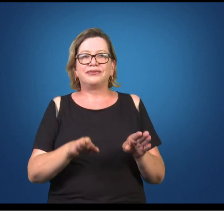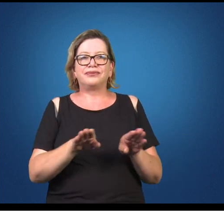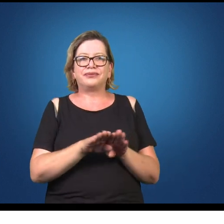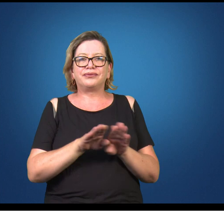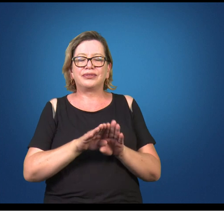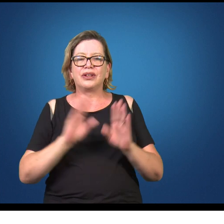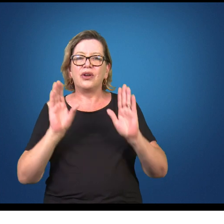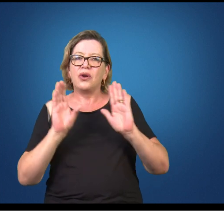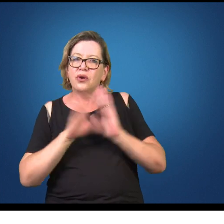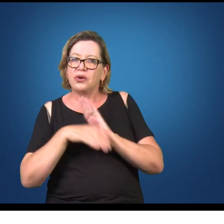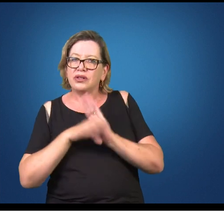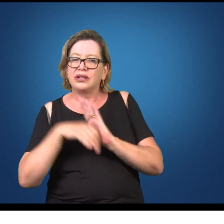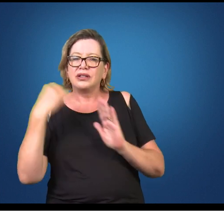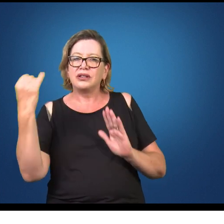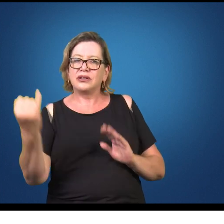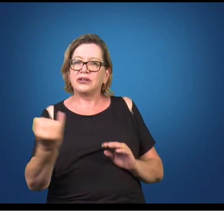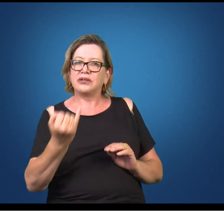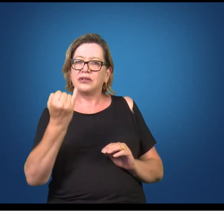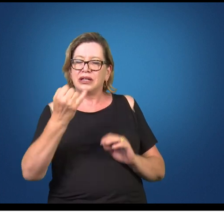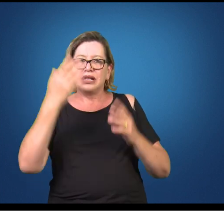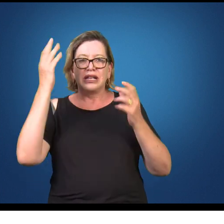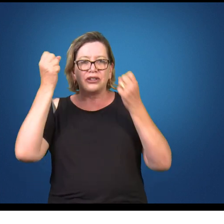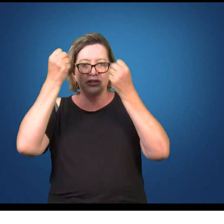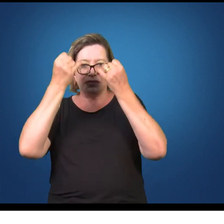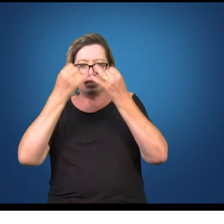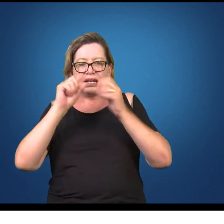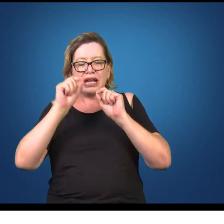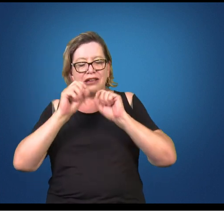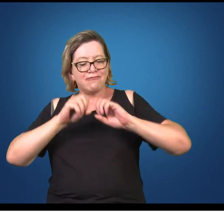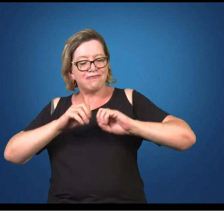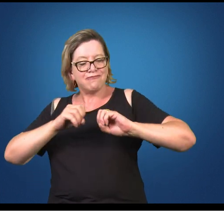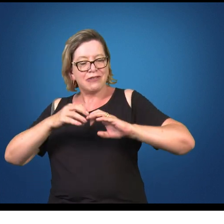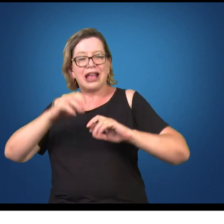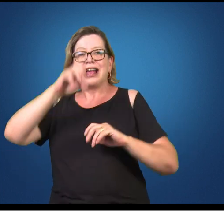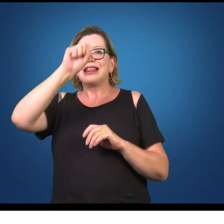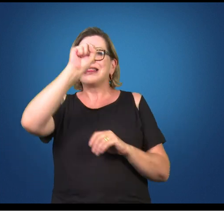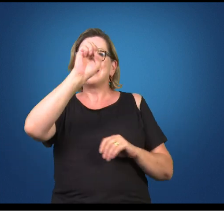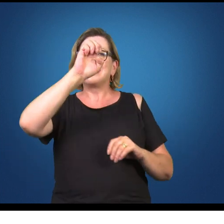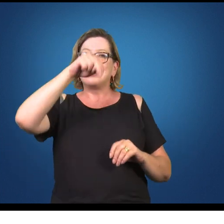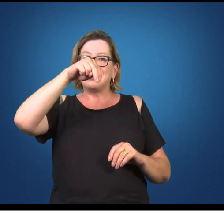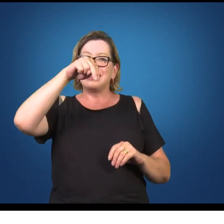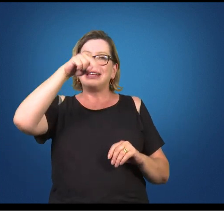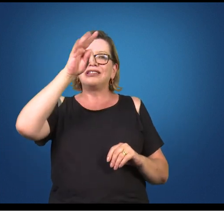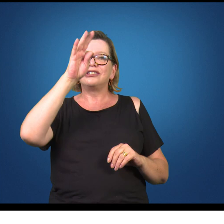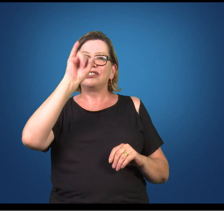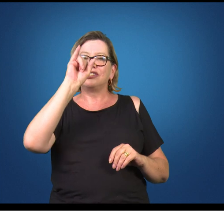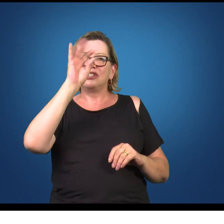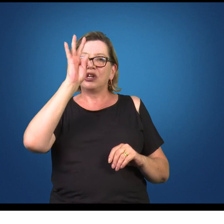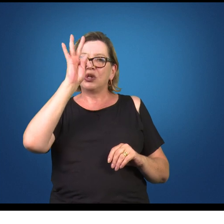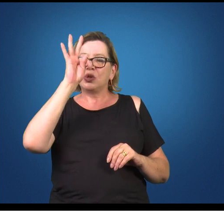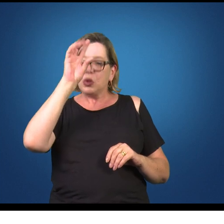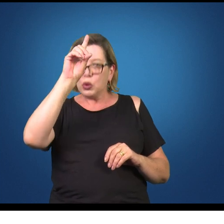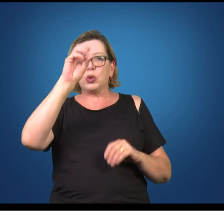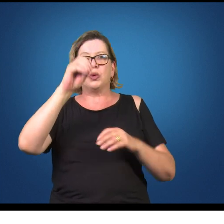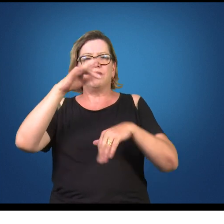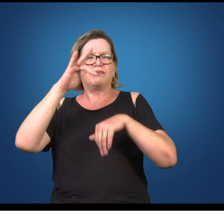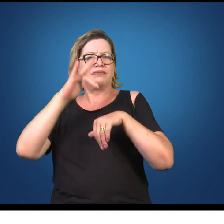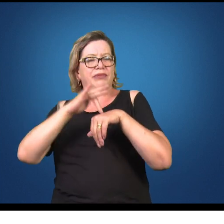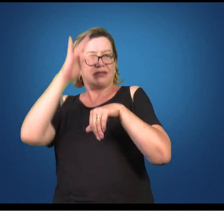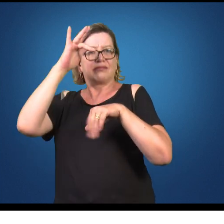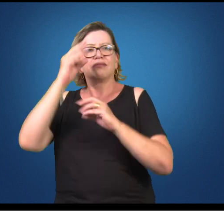um dos conceitos importantes que eu falei ali no começo é a educação dos sentidos, né? Educação Sim. sensível, que é exatamente esse...